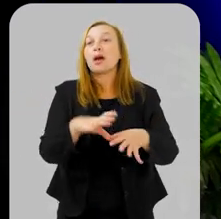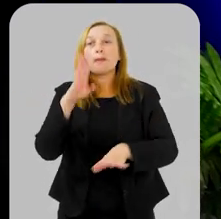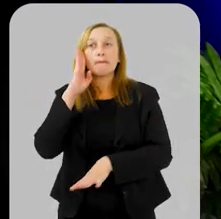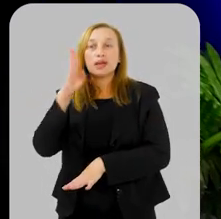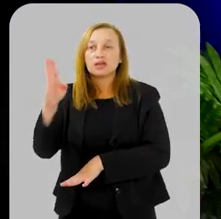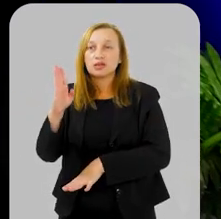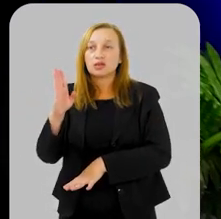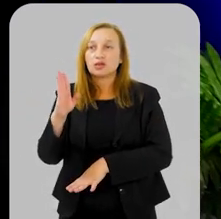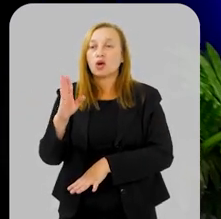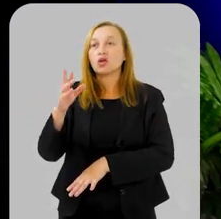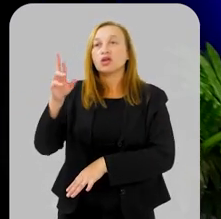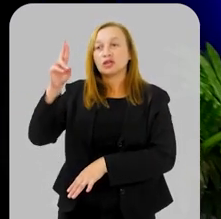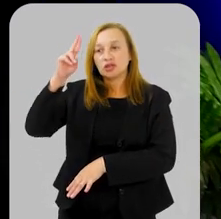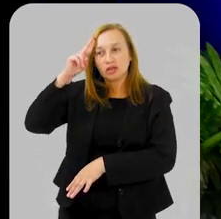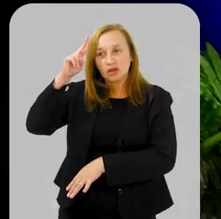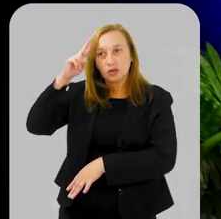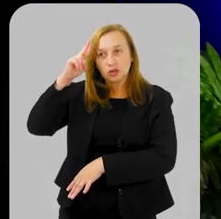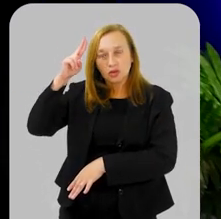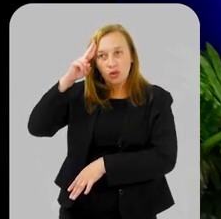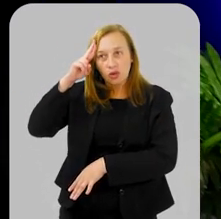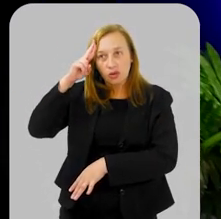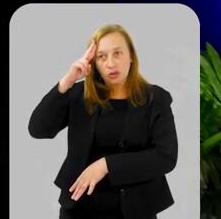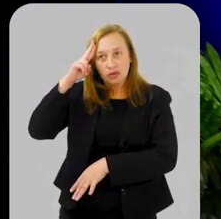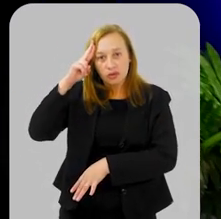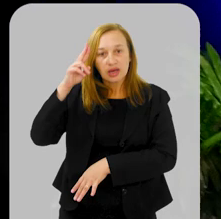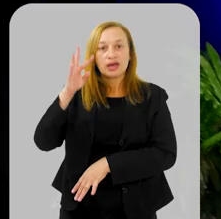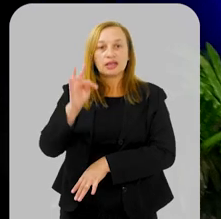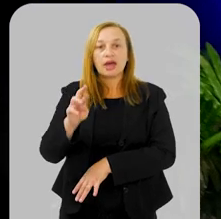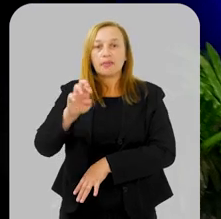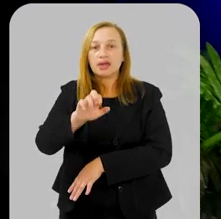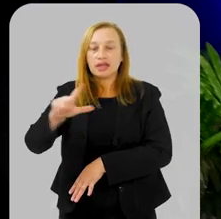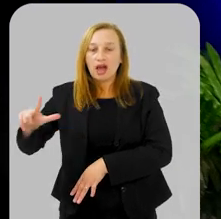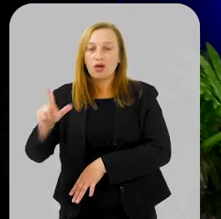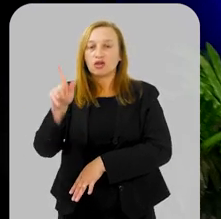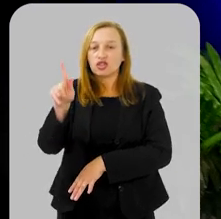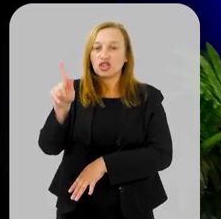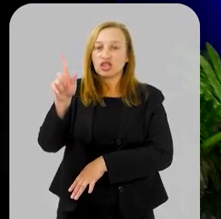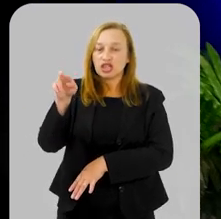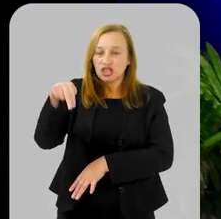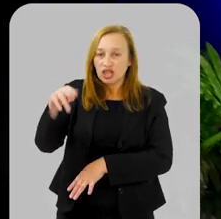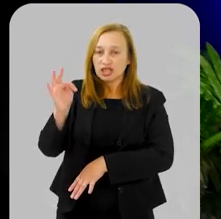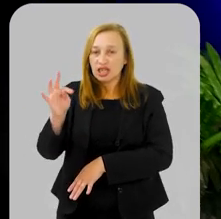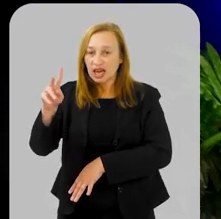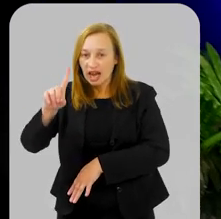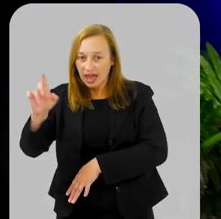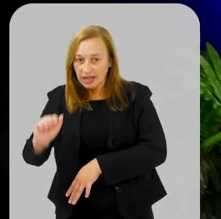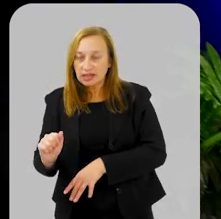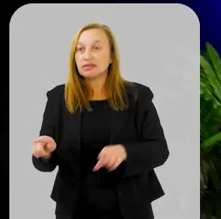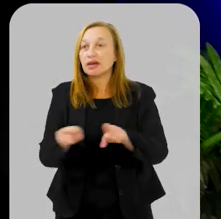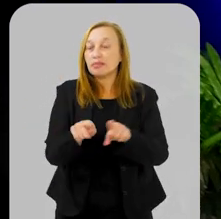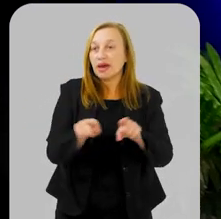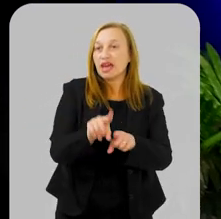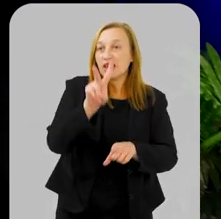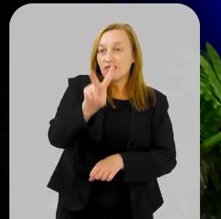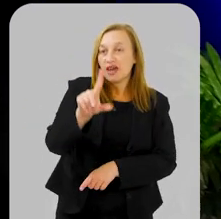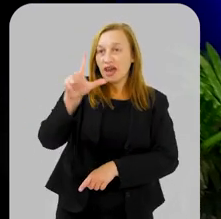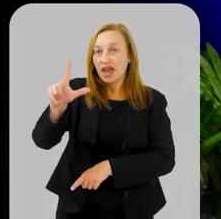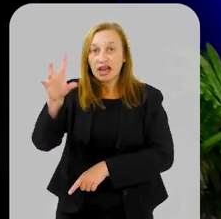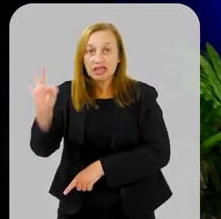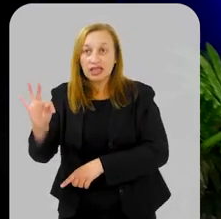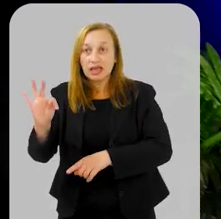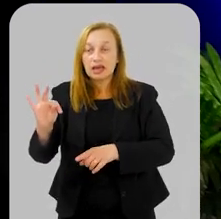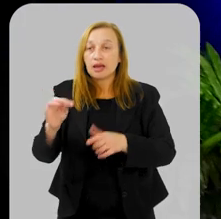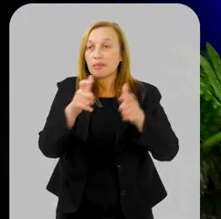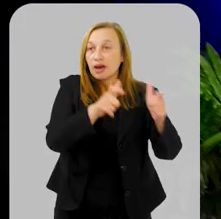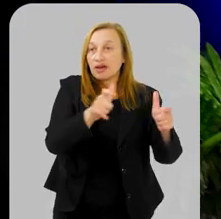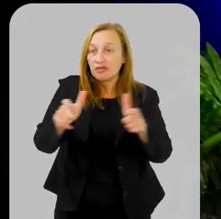integração, principalmente, de Deodoro, Terminal Gentileza, e essa integração se dá com VLT